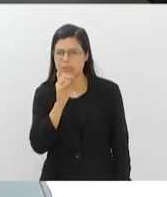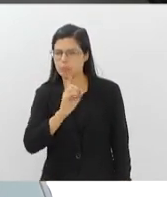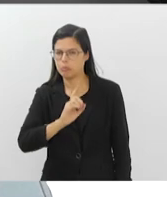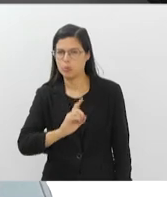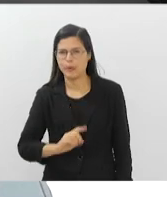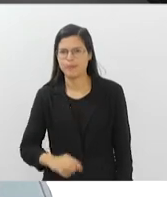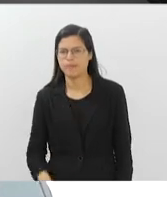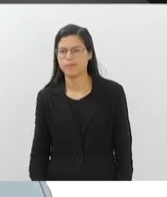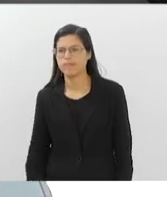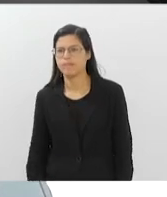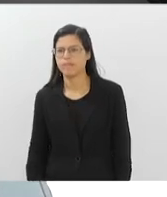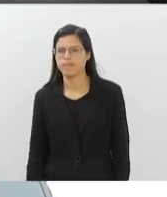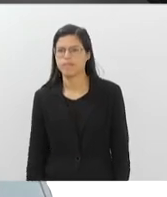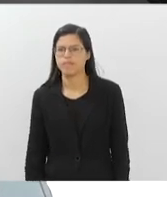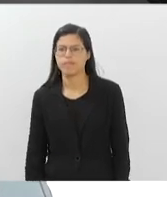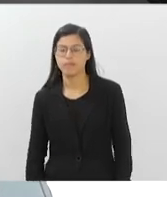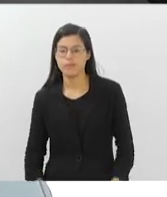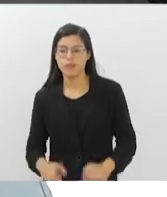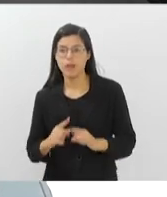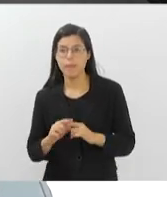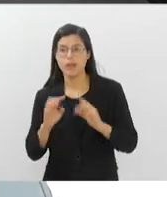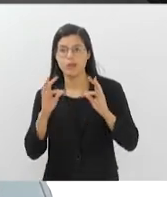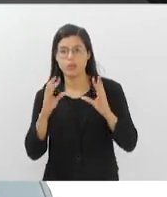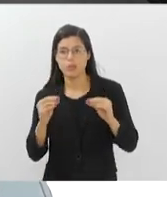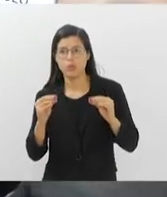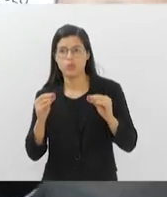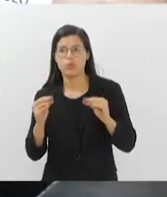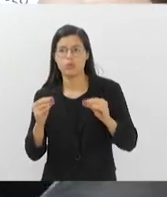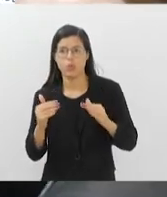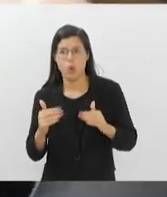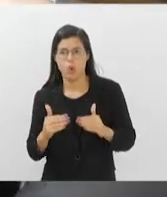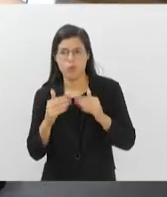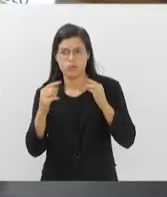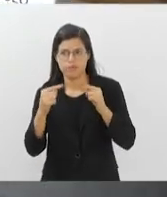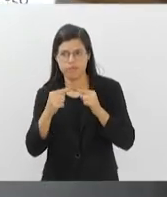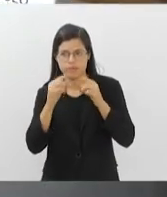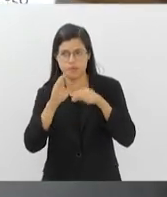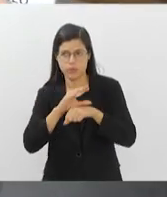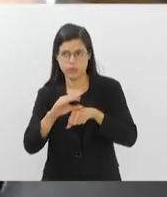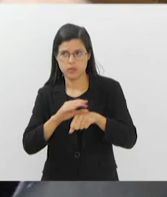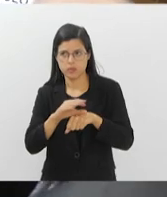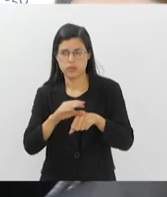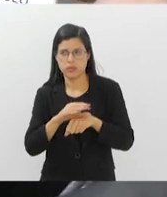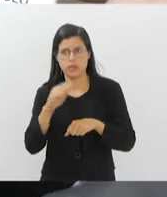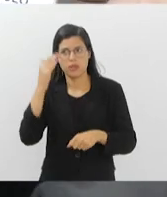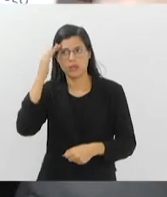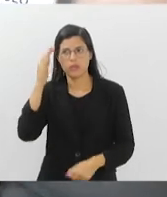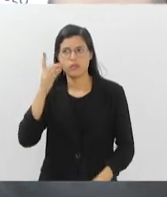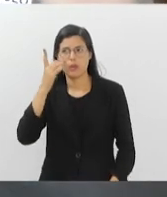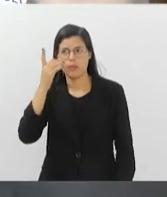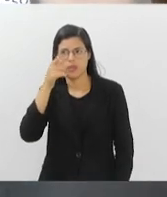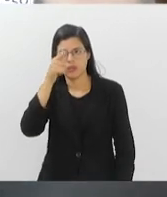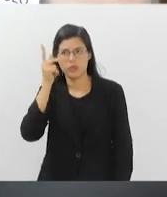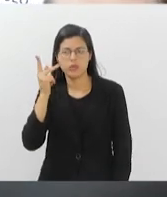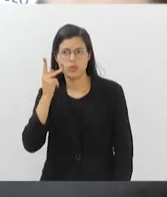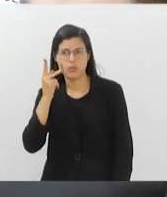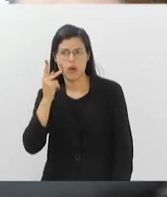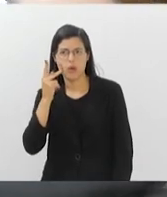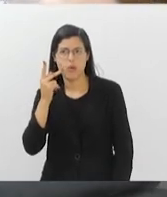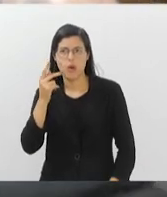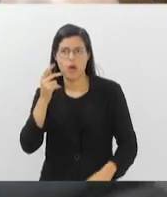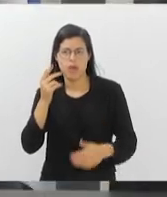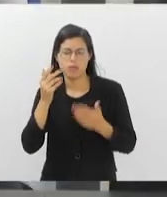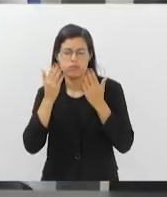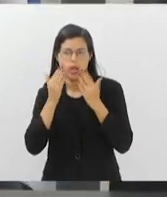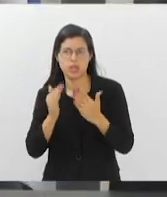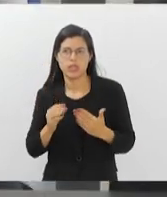boa. E a gente retoma. Sim. Se todos nós estamos favoráveis a ser constitucional, entendo eu que o deputado Luiz Paulo vai ver é essa questão se revoga